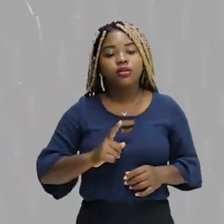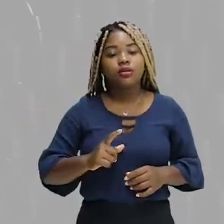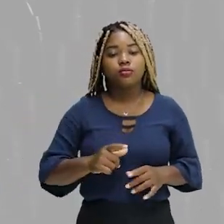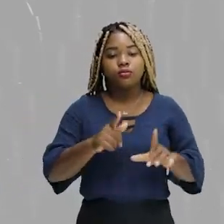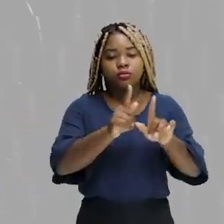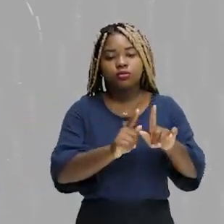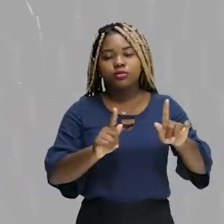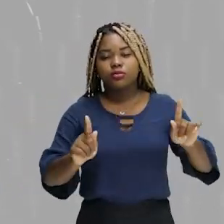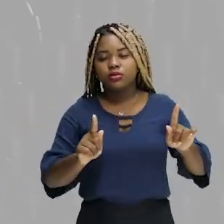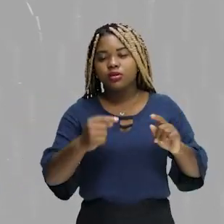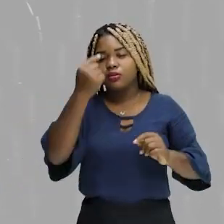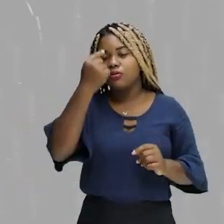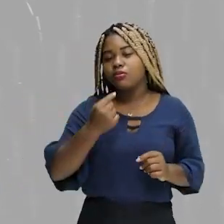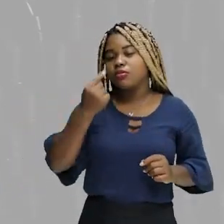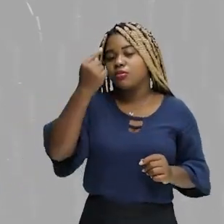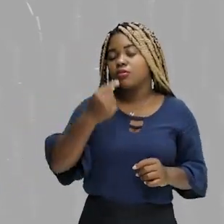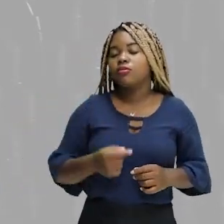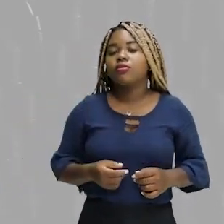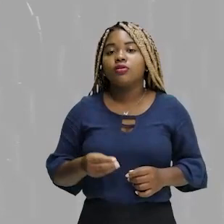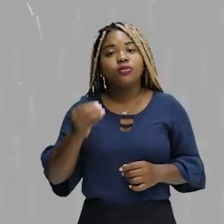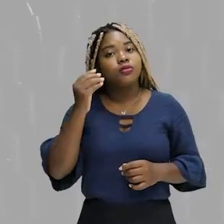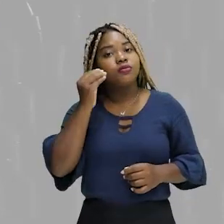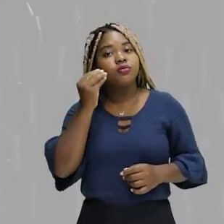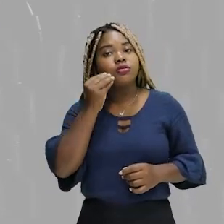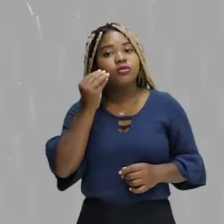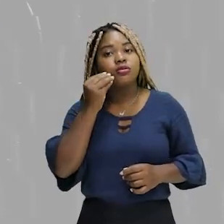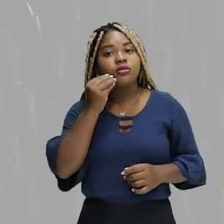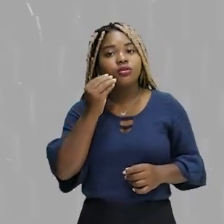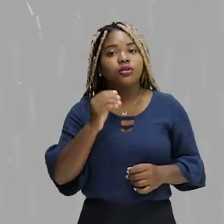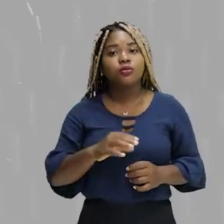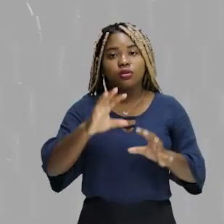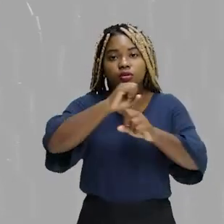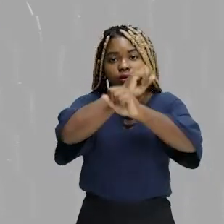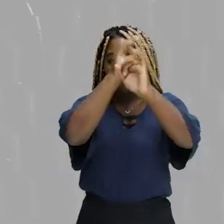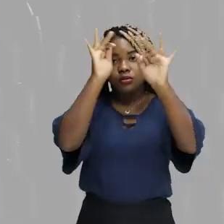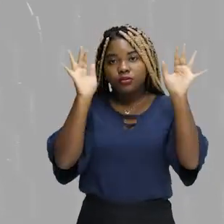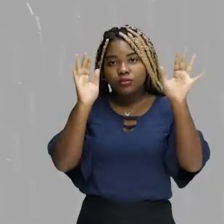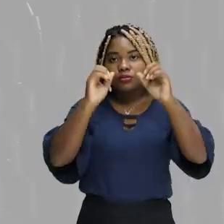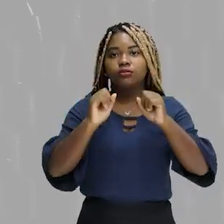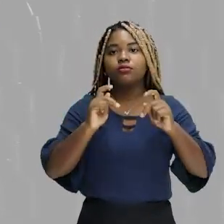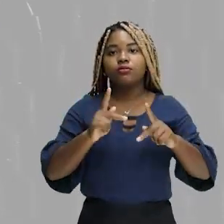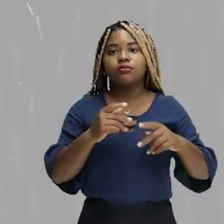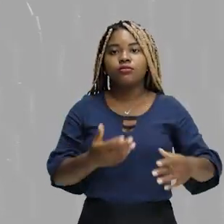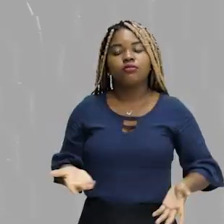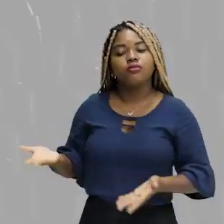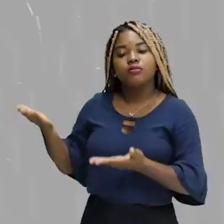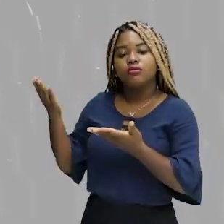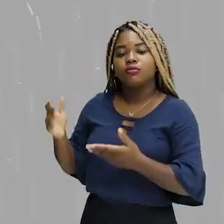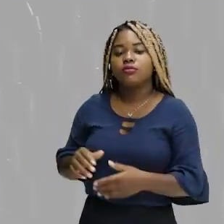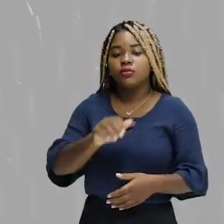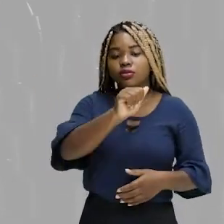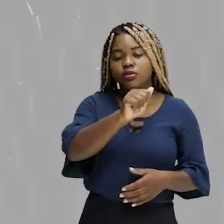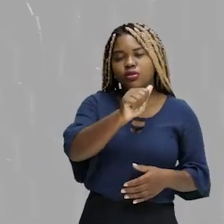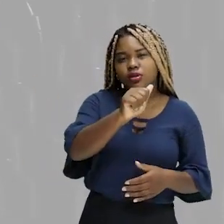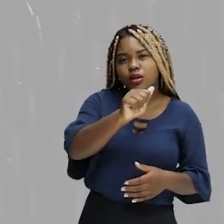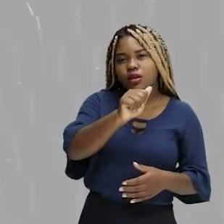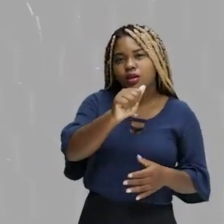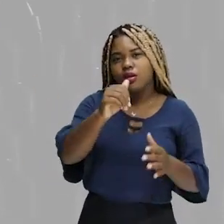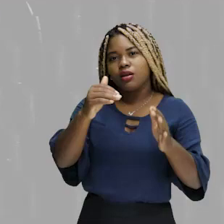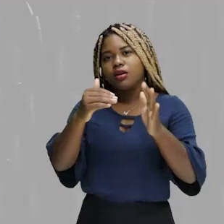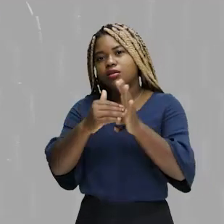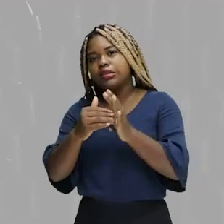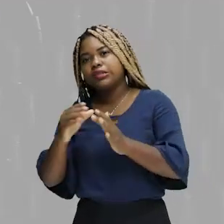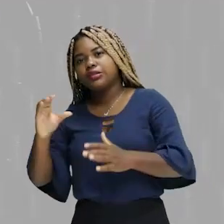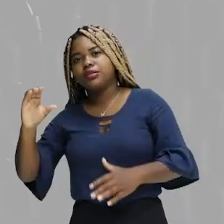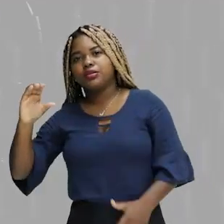tentar visualizar o que nós acabamos de explicar. Olha só, o processo de A para C, né? Uma reação onde